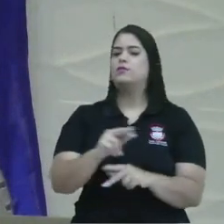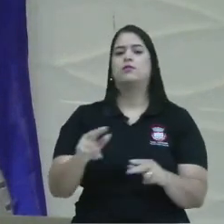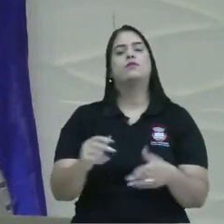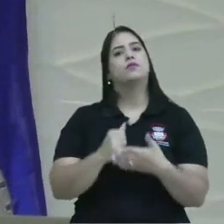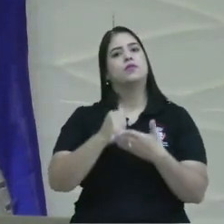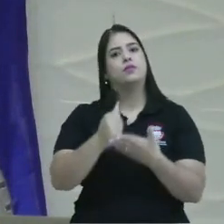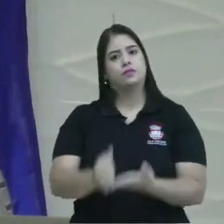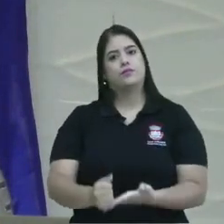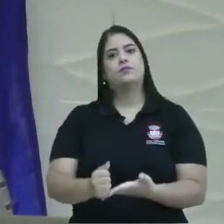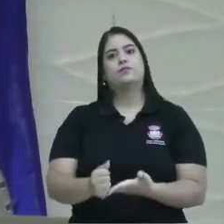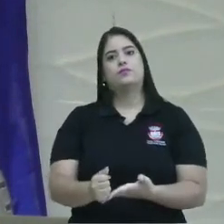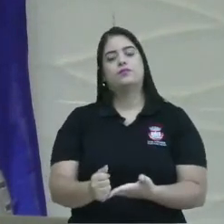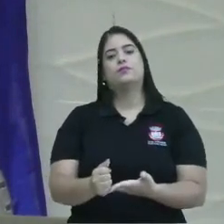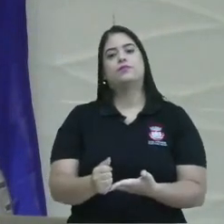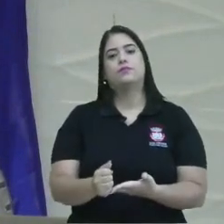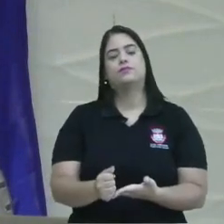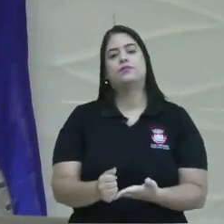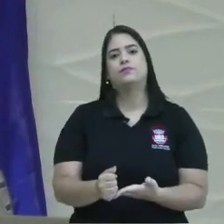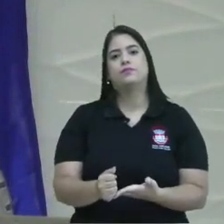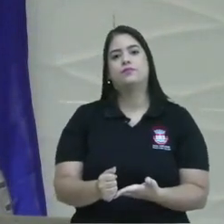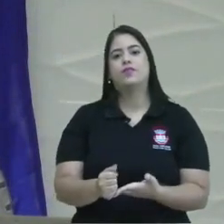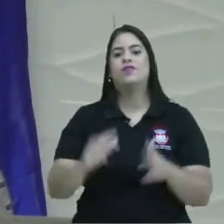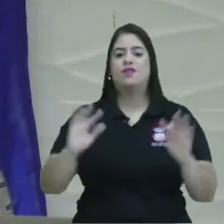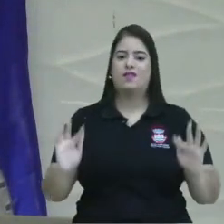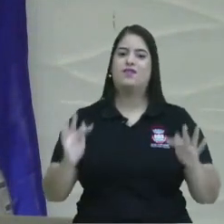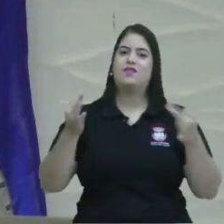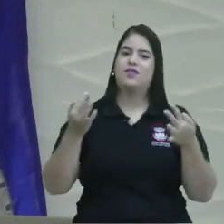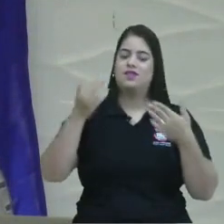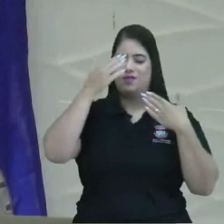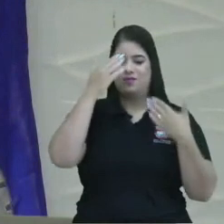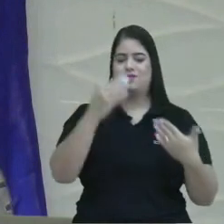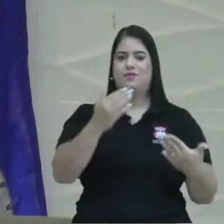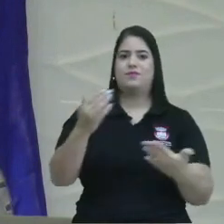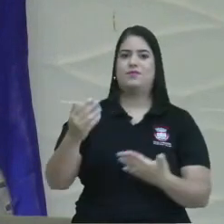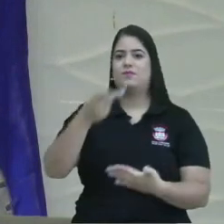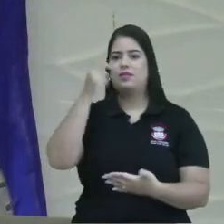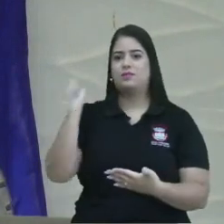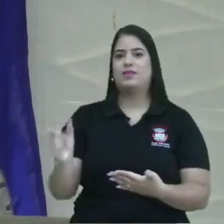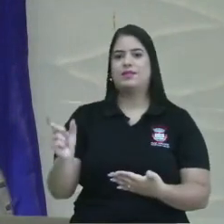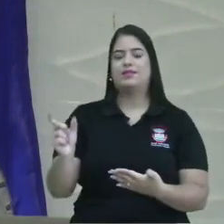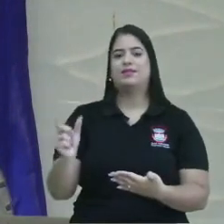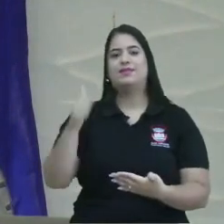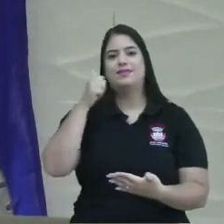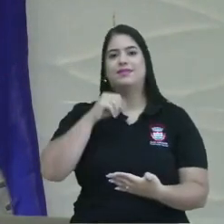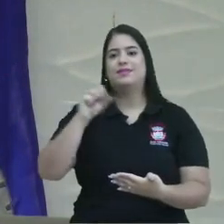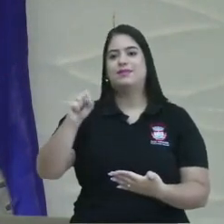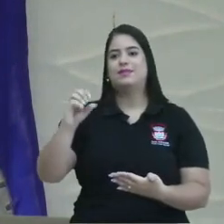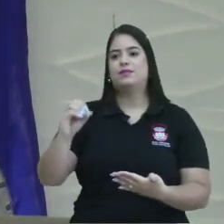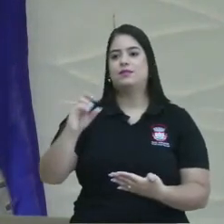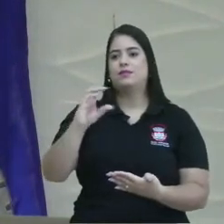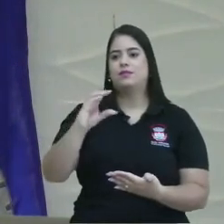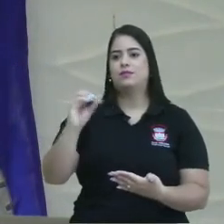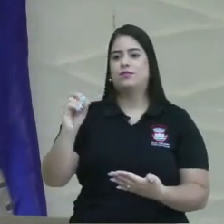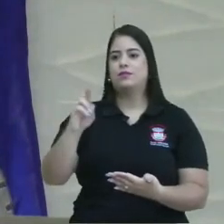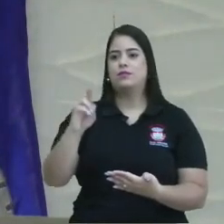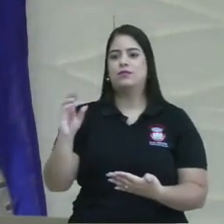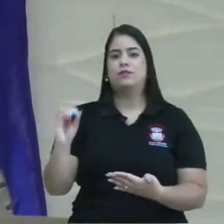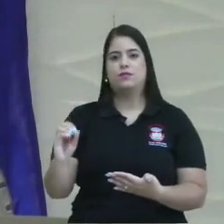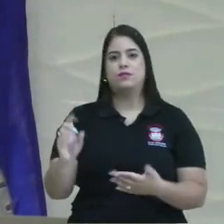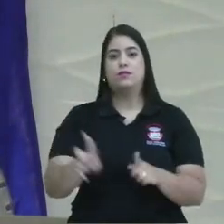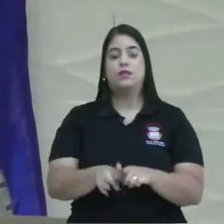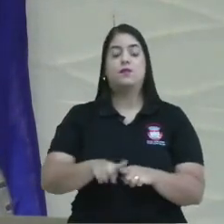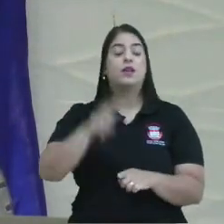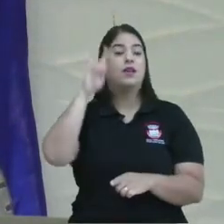colaborou também com o nosso café da manhã. Então, eu agradeço na pessoa de Socorro e de Wallace também, que foram um